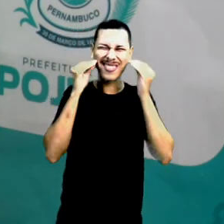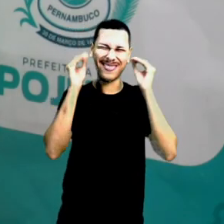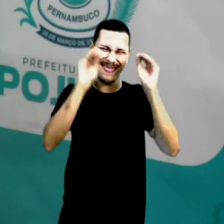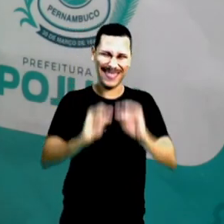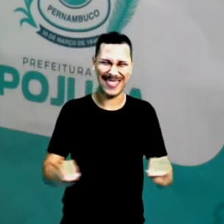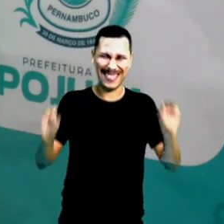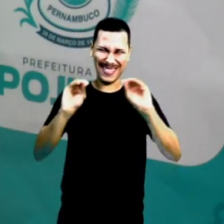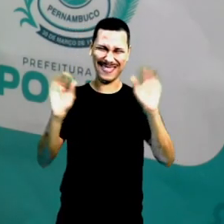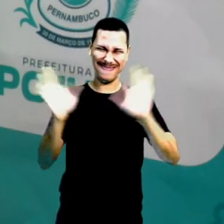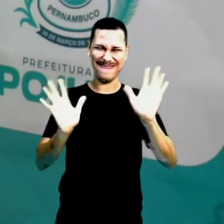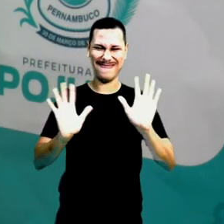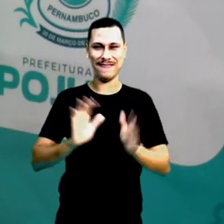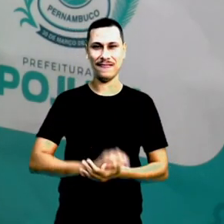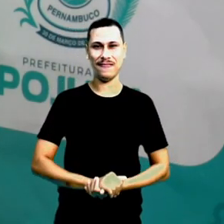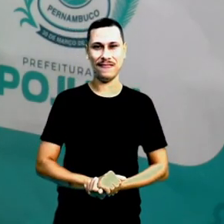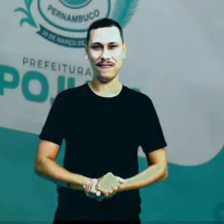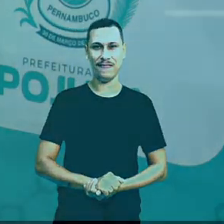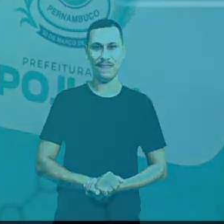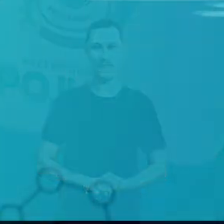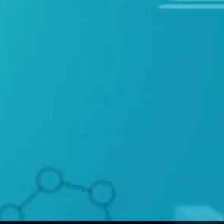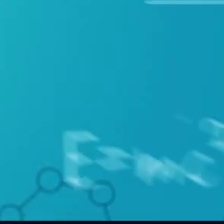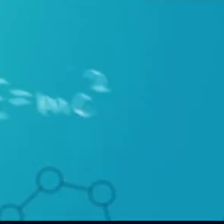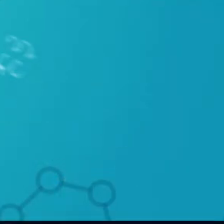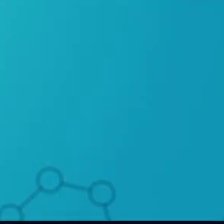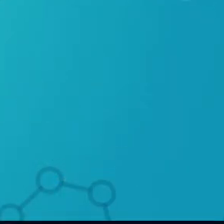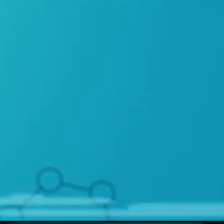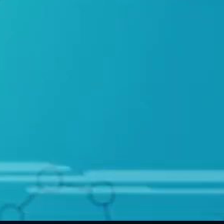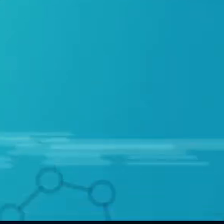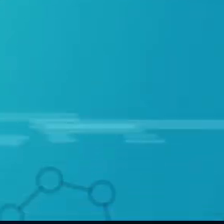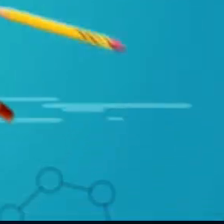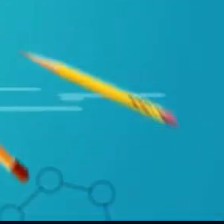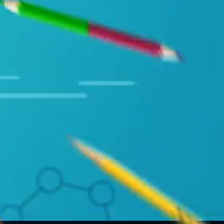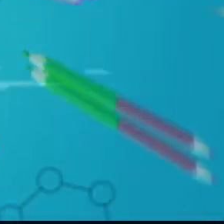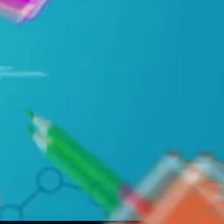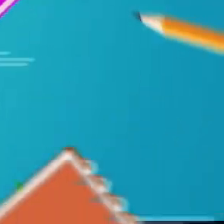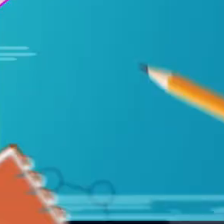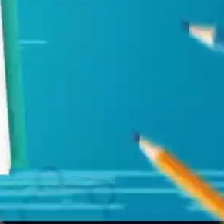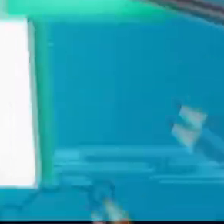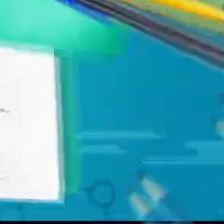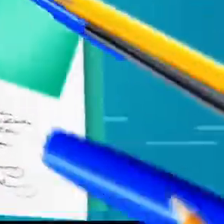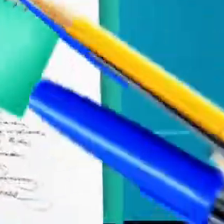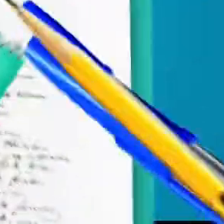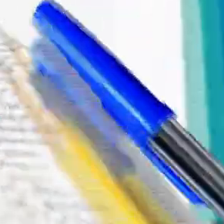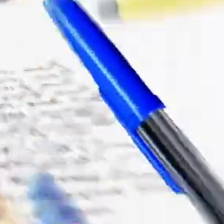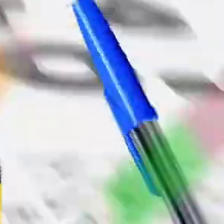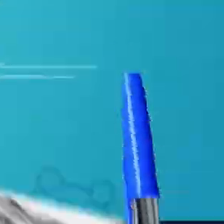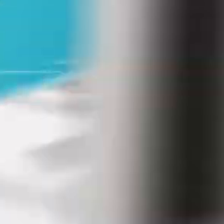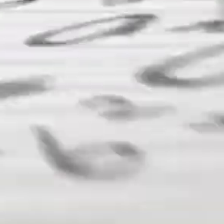grande para vocês e até a próxima aula.